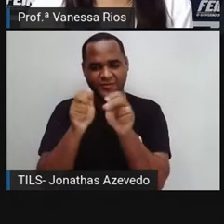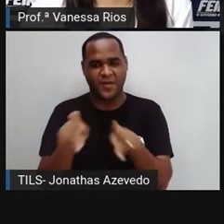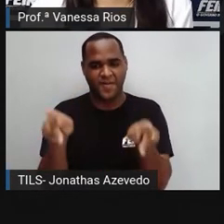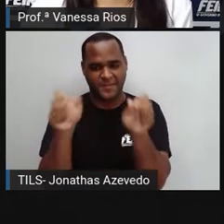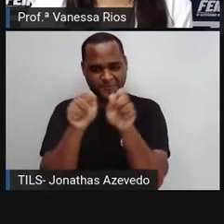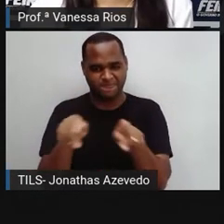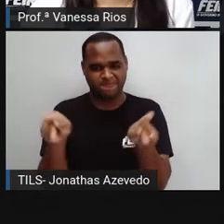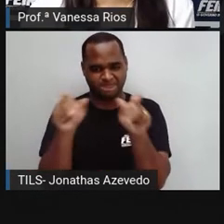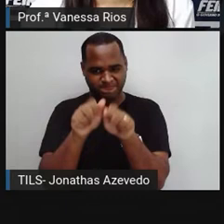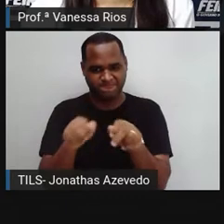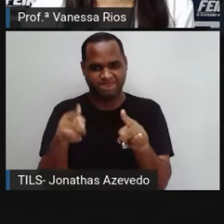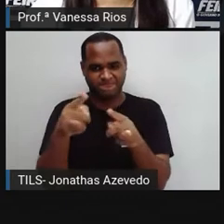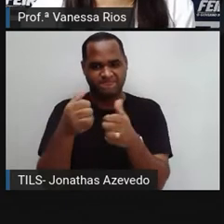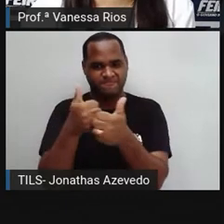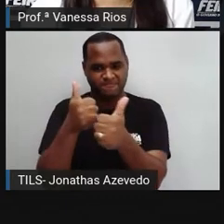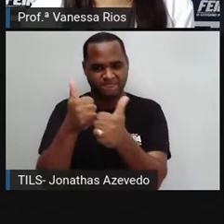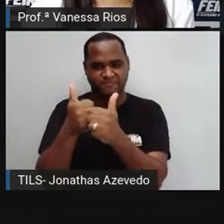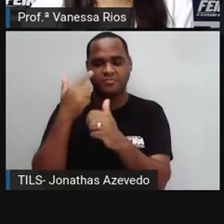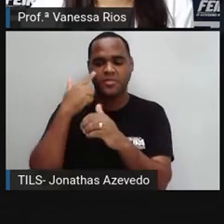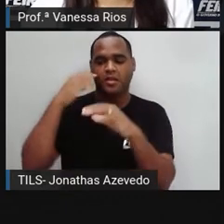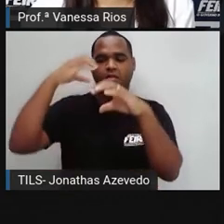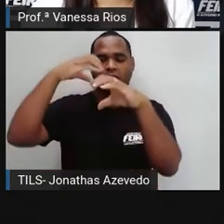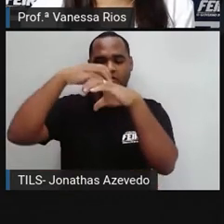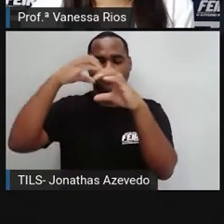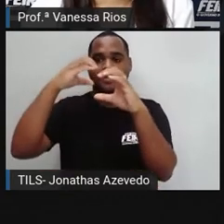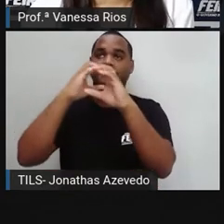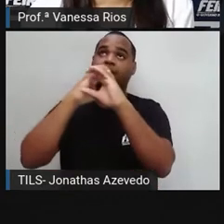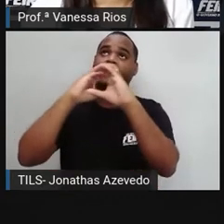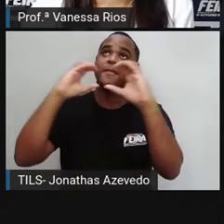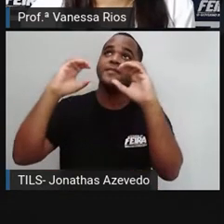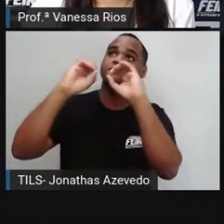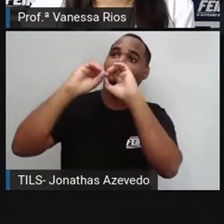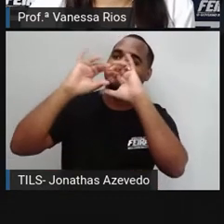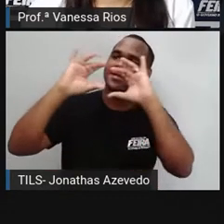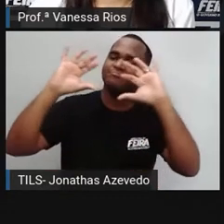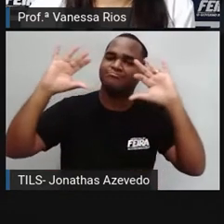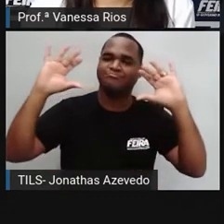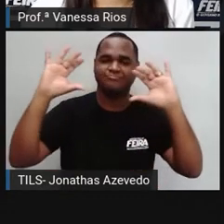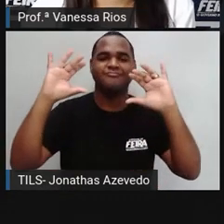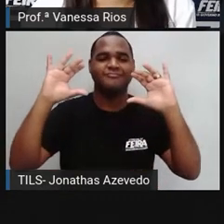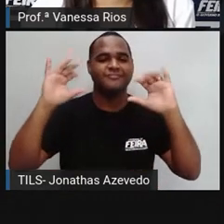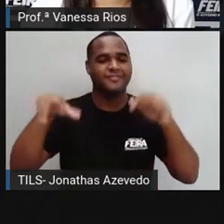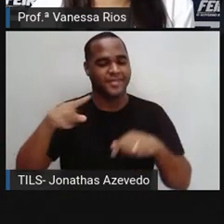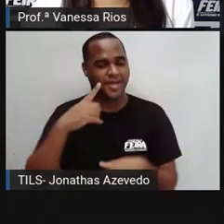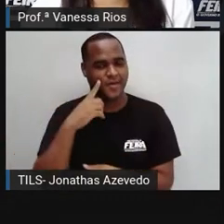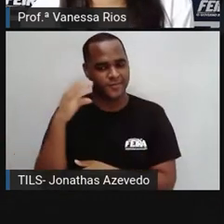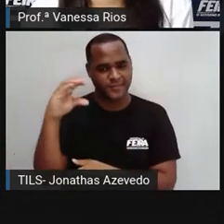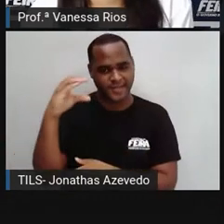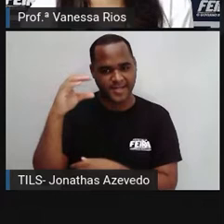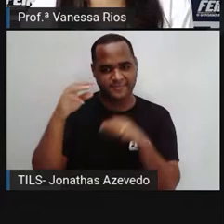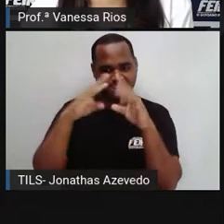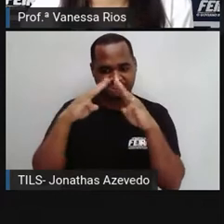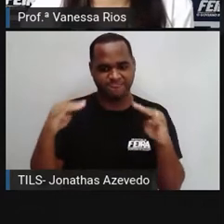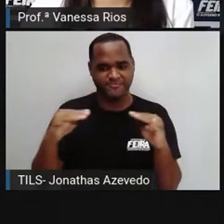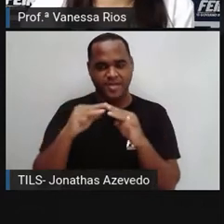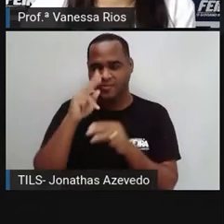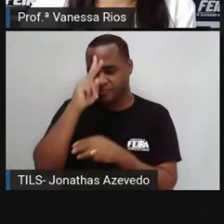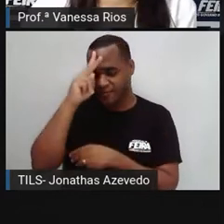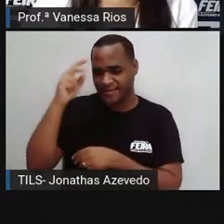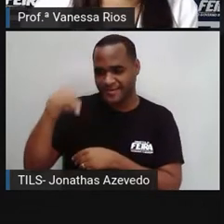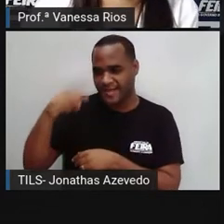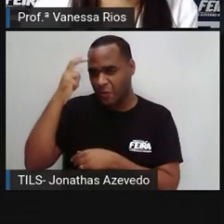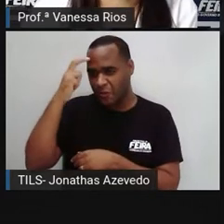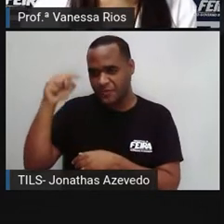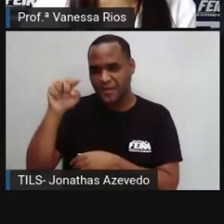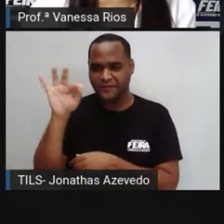está falando. É o Museu e Parque do Saber, não é? É um museu de ciências que também fala da história e cultura de Feira